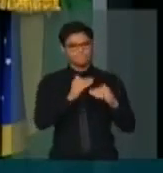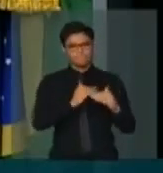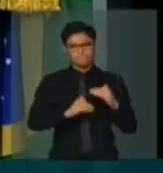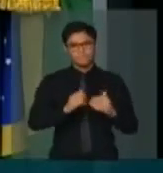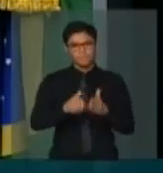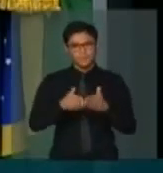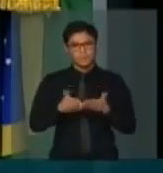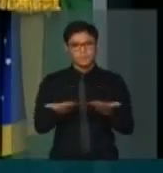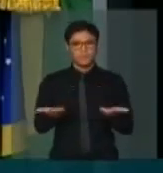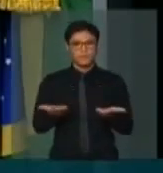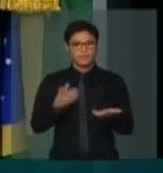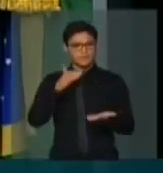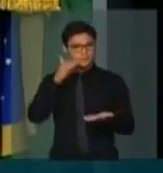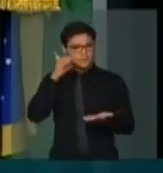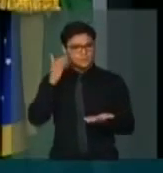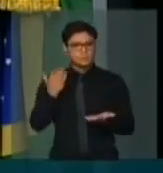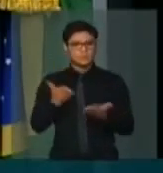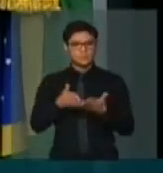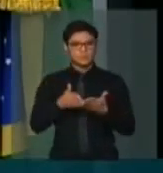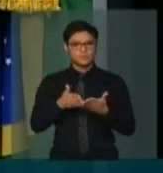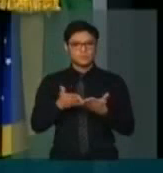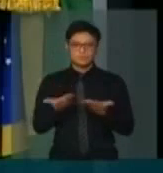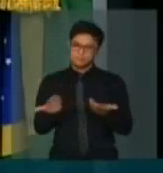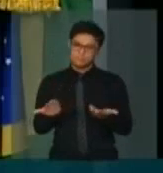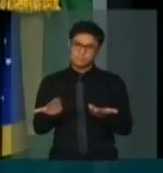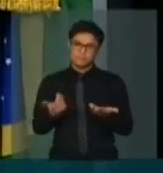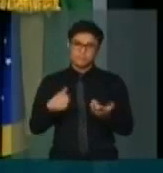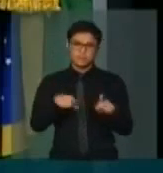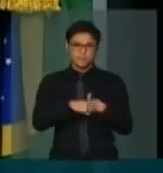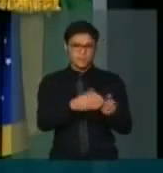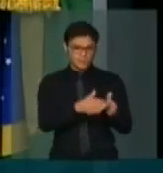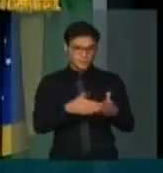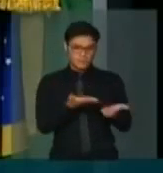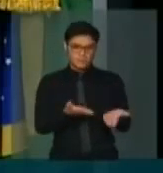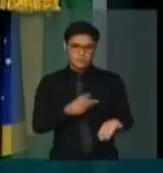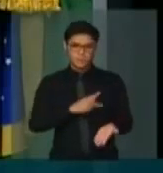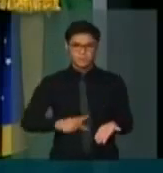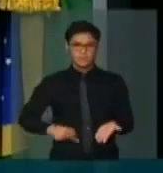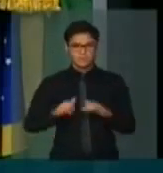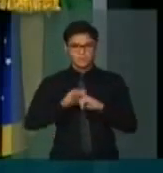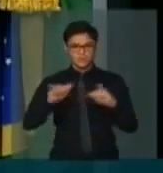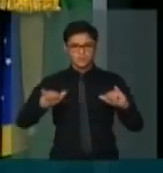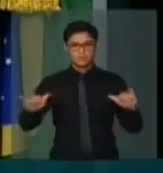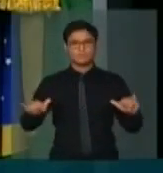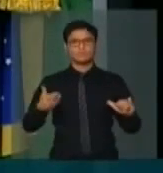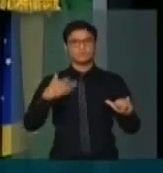Excelência solicite aos veículos de comunicação e à Hora do Brasil